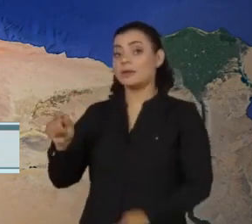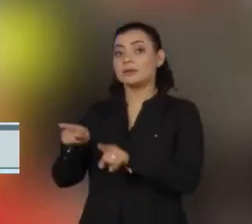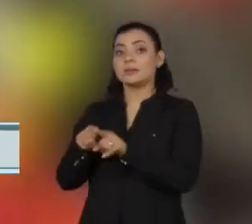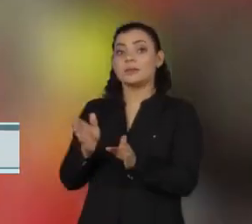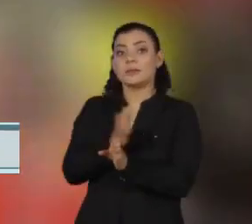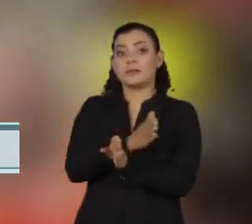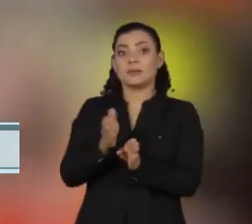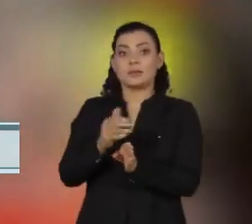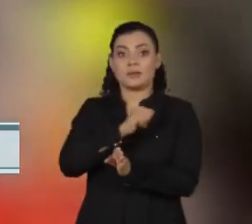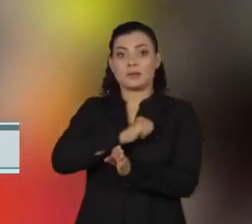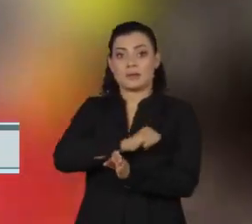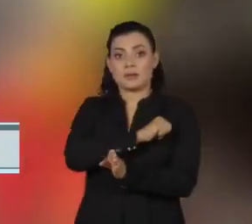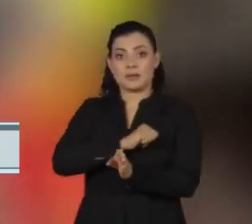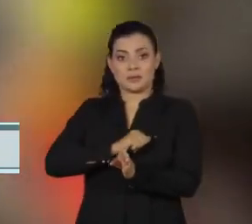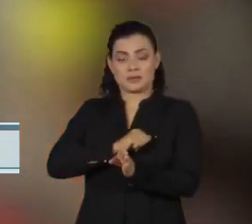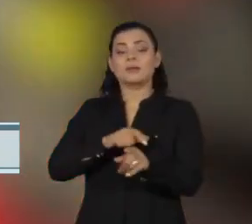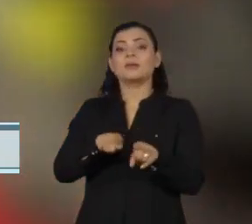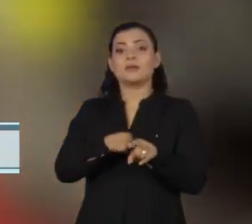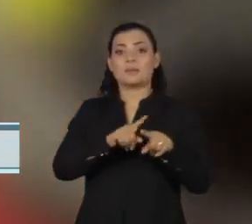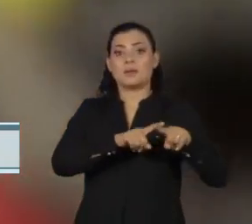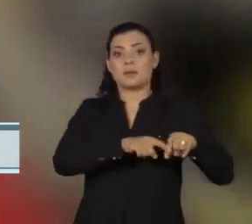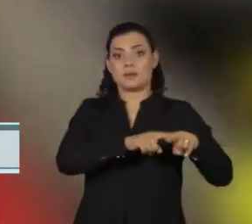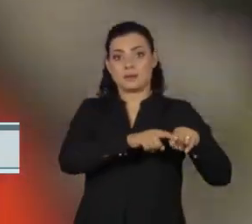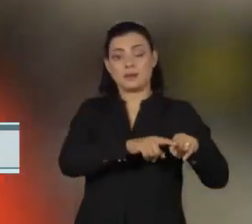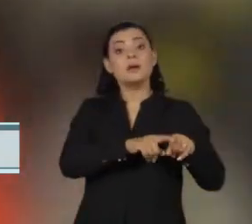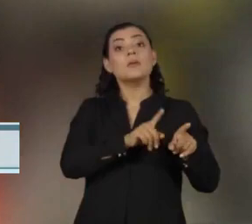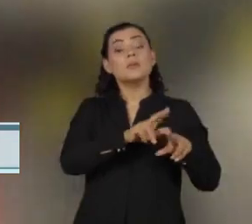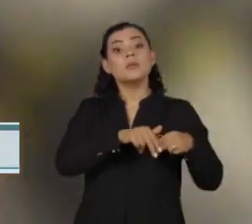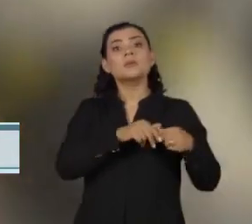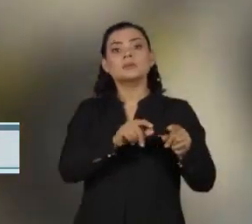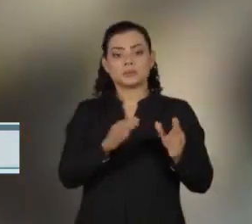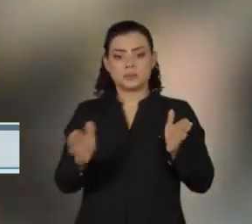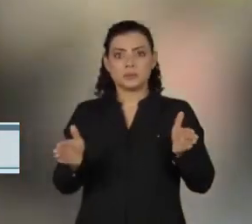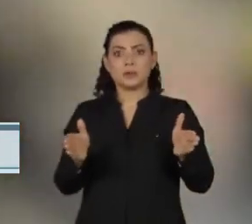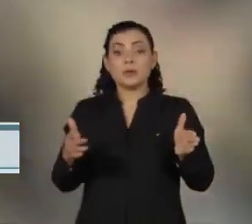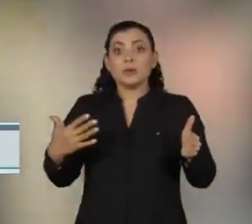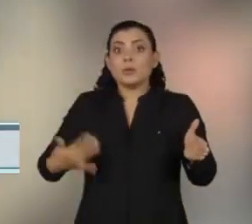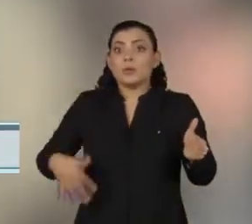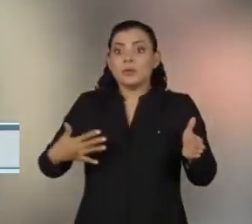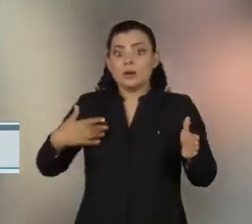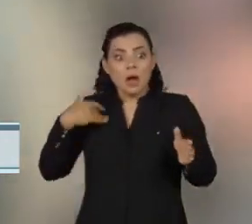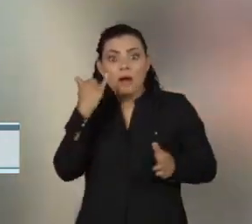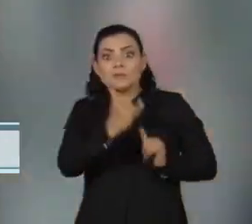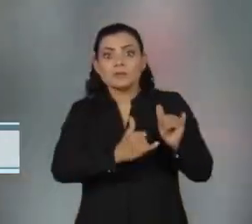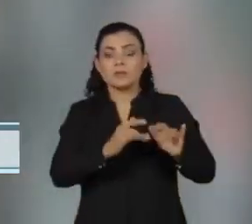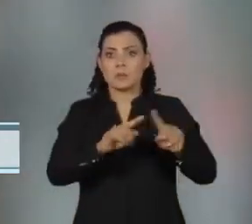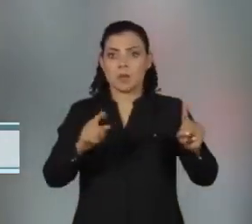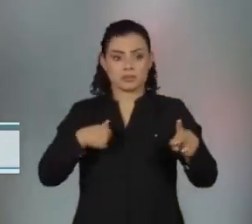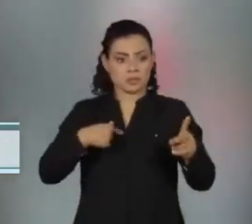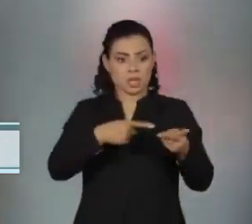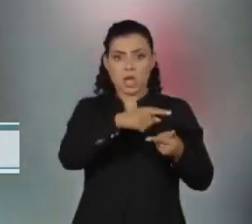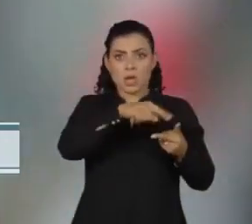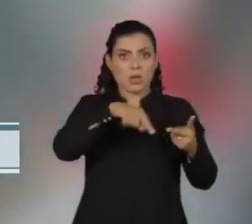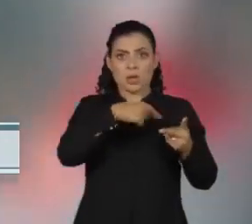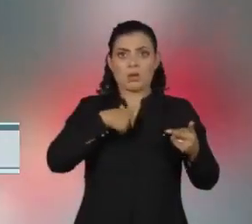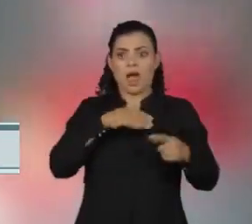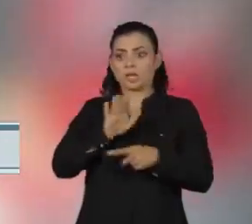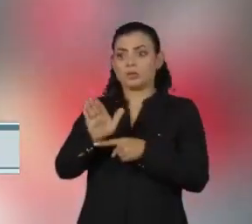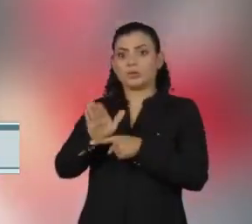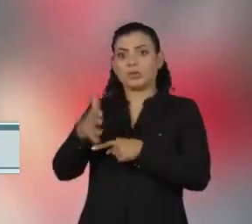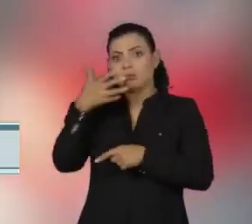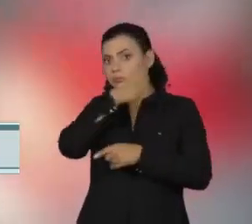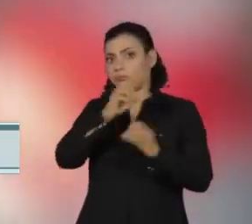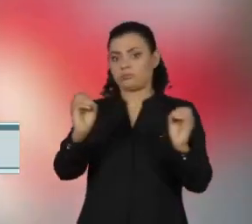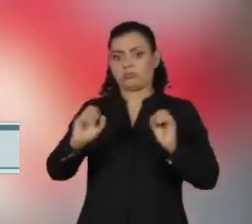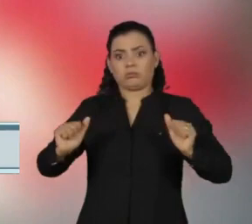Grécia e Malta os governos da Grécia e de Malta foram alertados sobre a situação mas se negaram a autorizar o resgate e